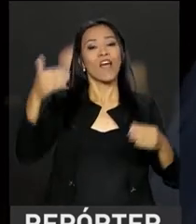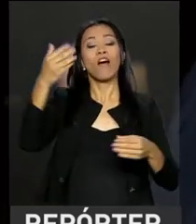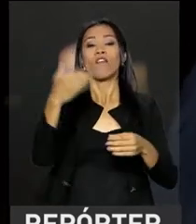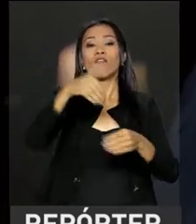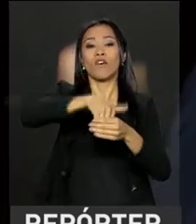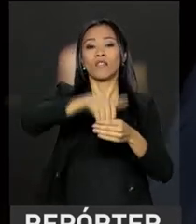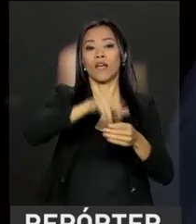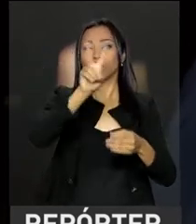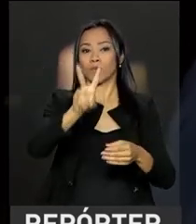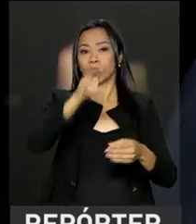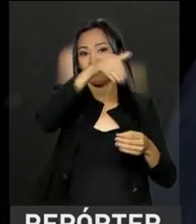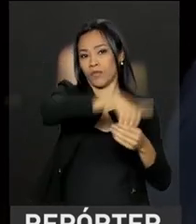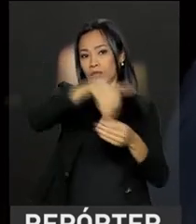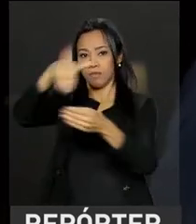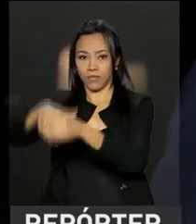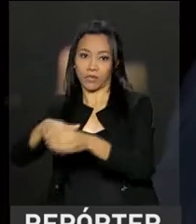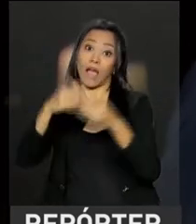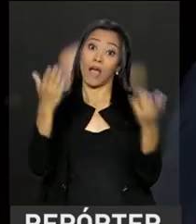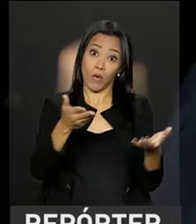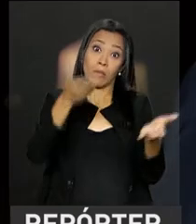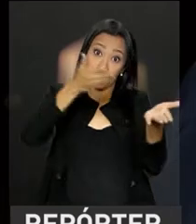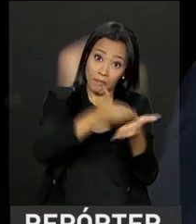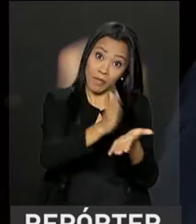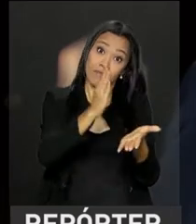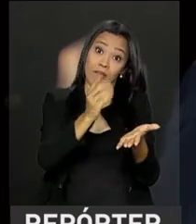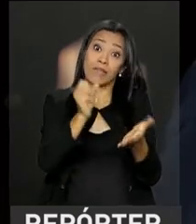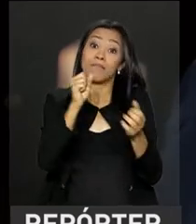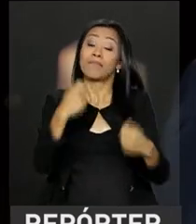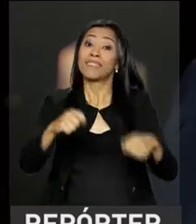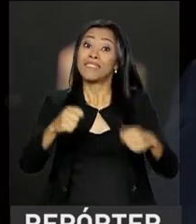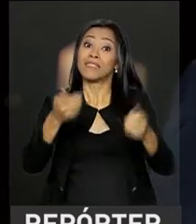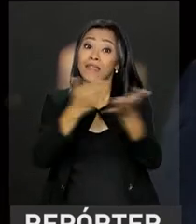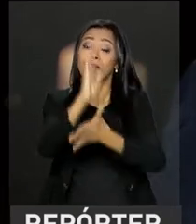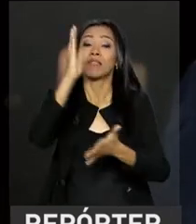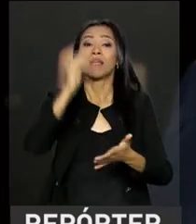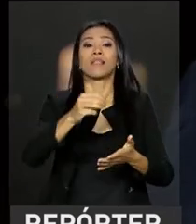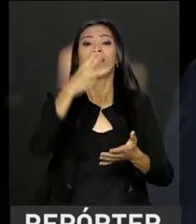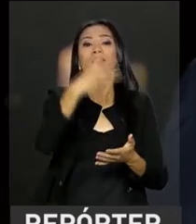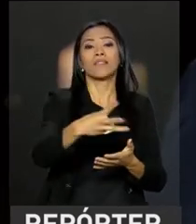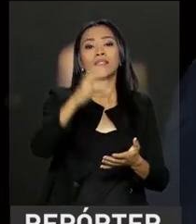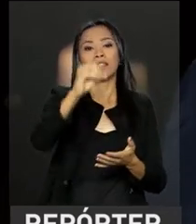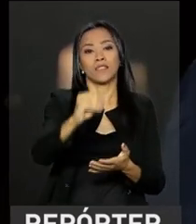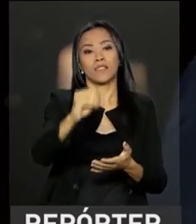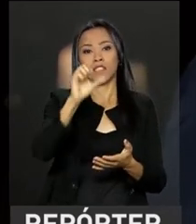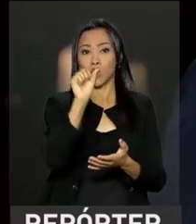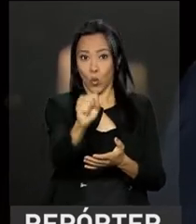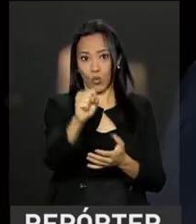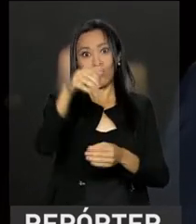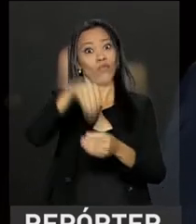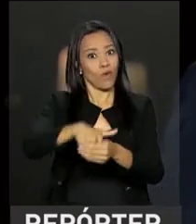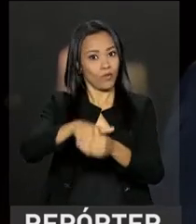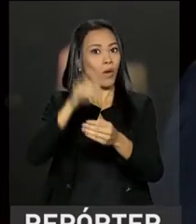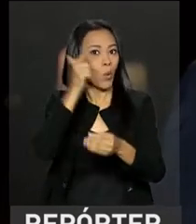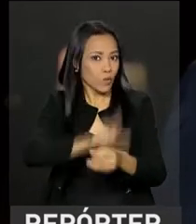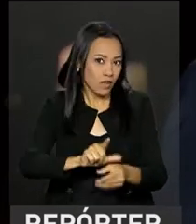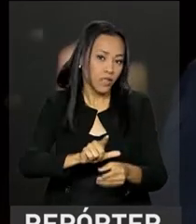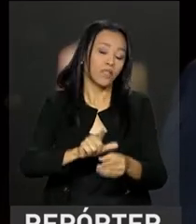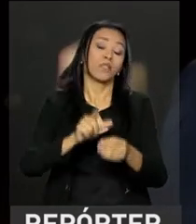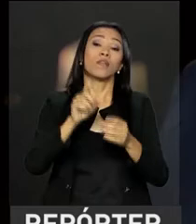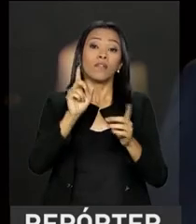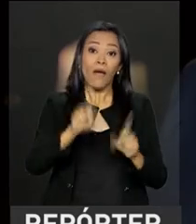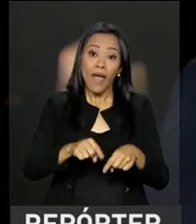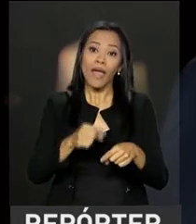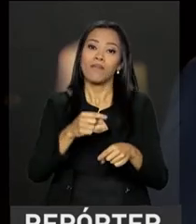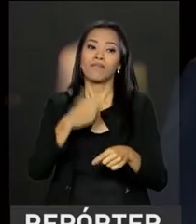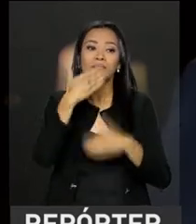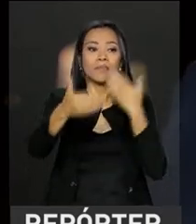dois turnos e para ser aprovado precisa de no mínimo 308 votos favoráveis e é para obter os votos dos deputados